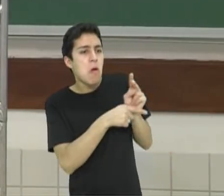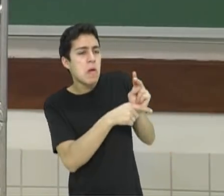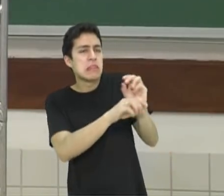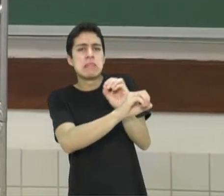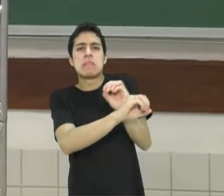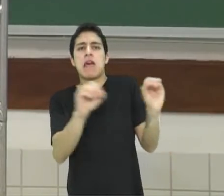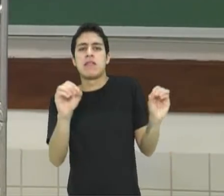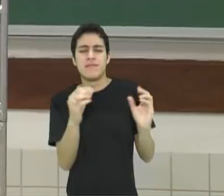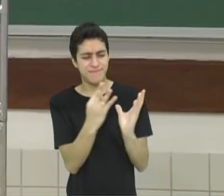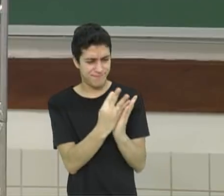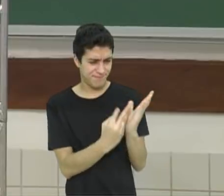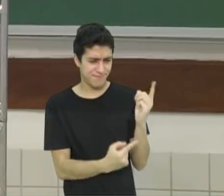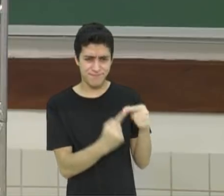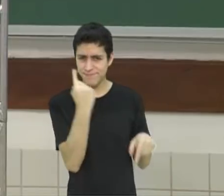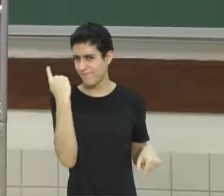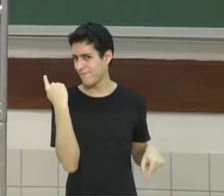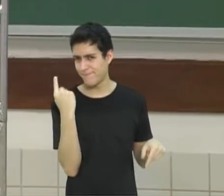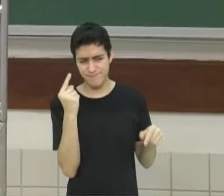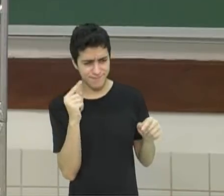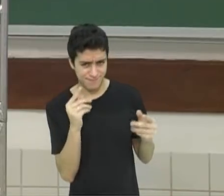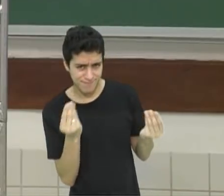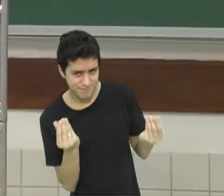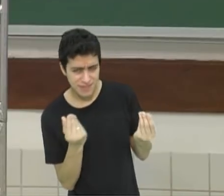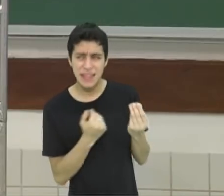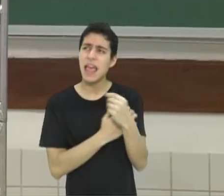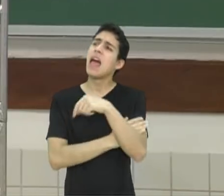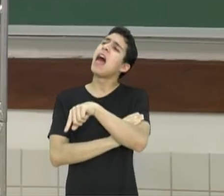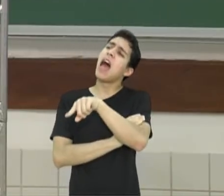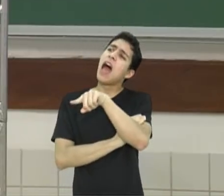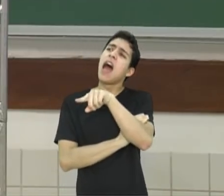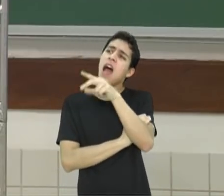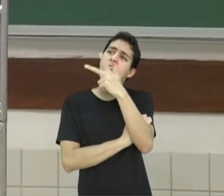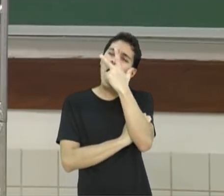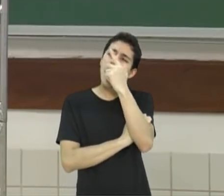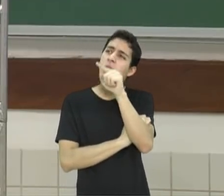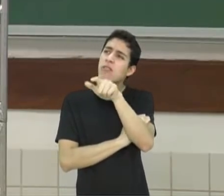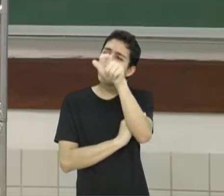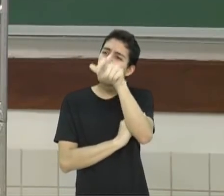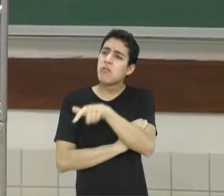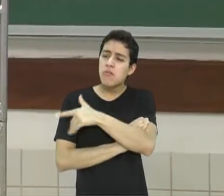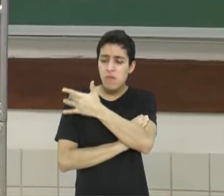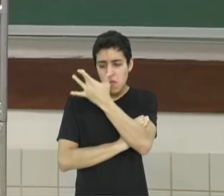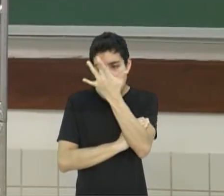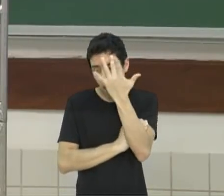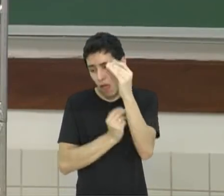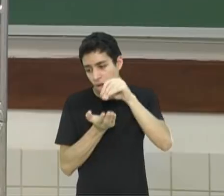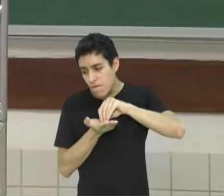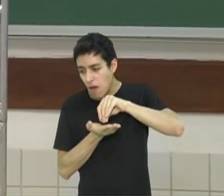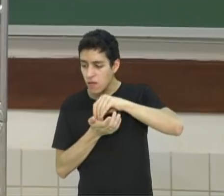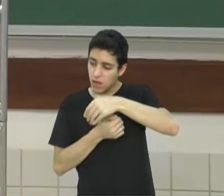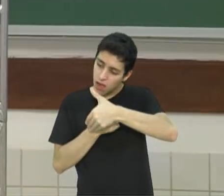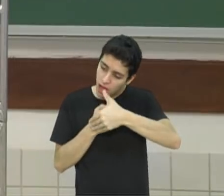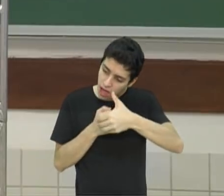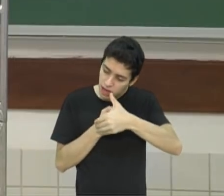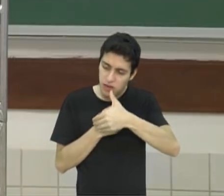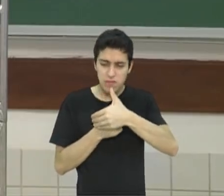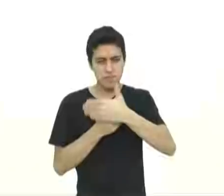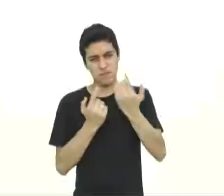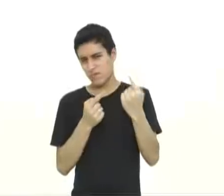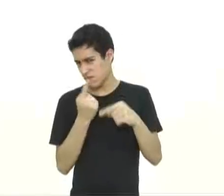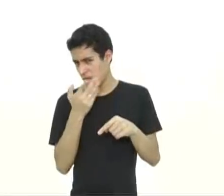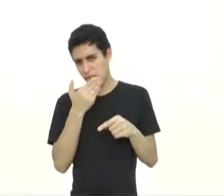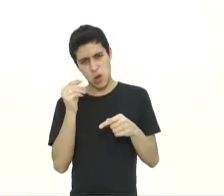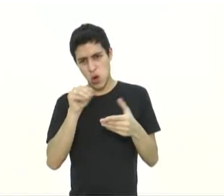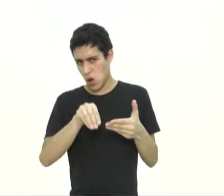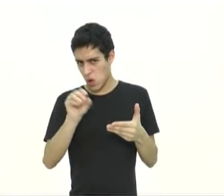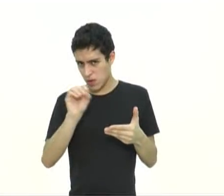nem fala disso. Então, mas eu acho que ele é carente, mas o texto não fala. Então é melhor você não marcar. Um